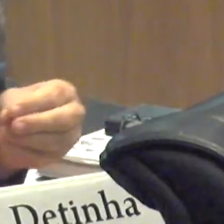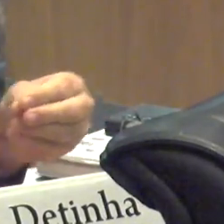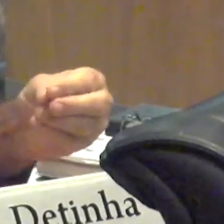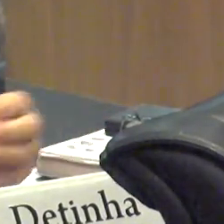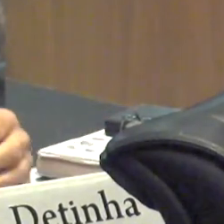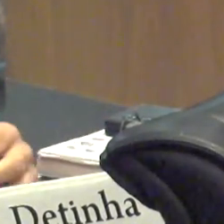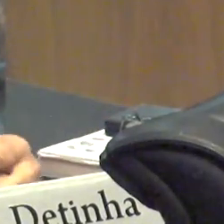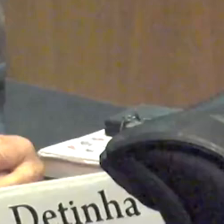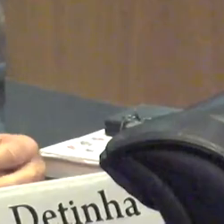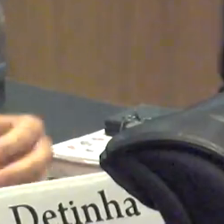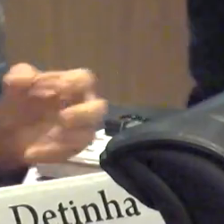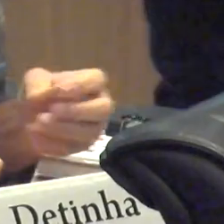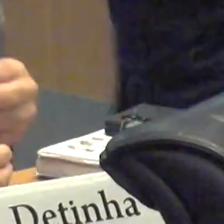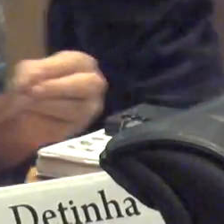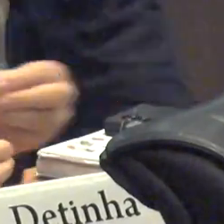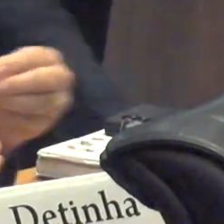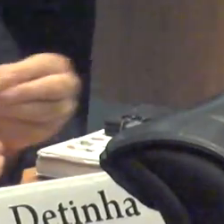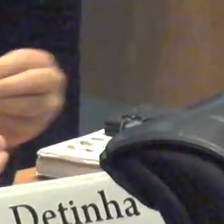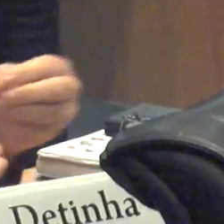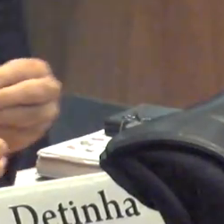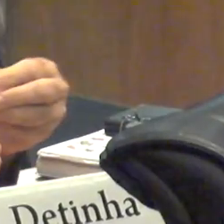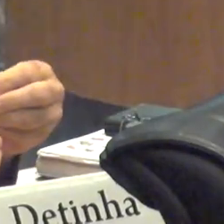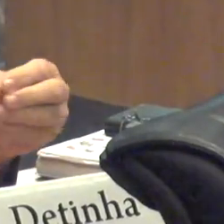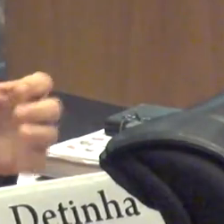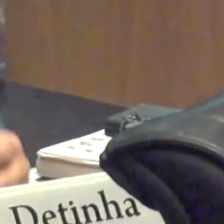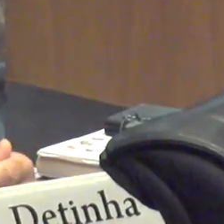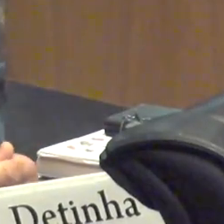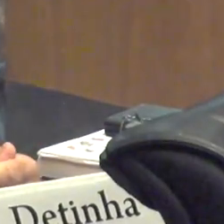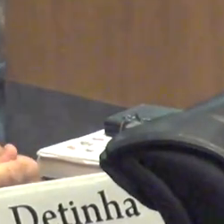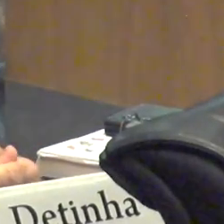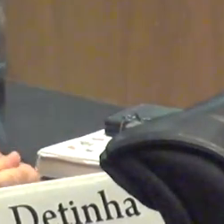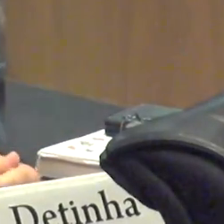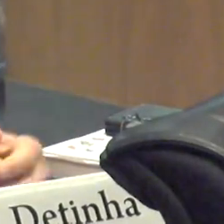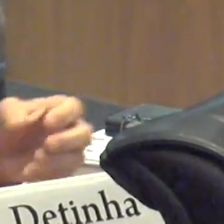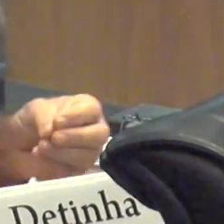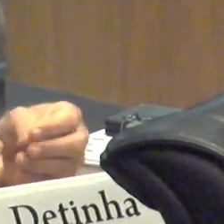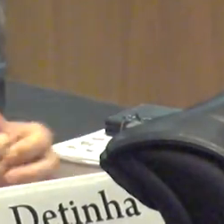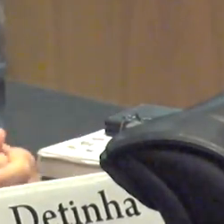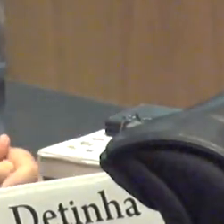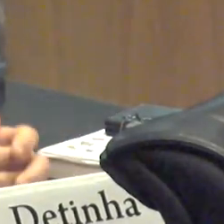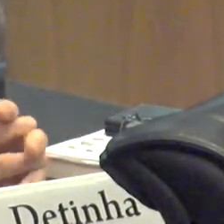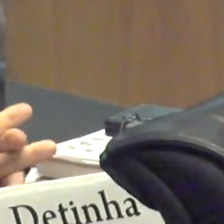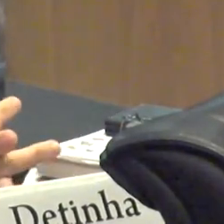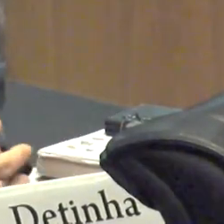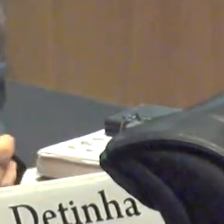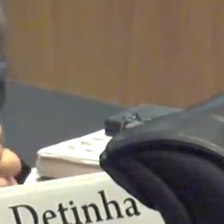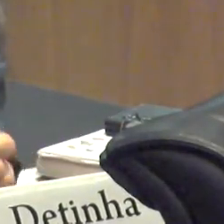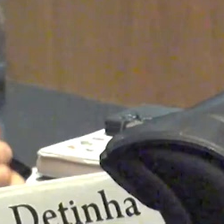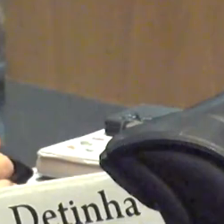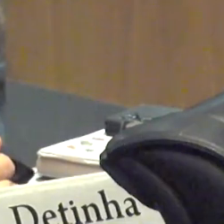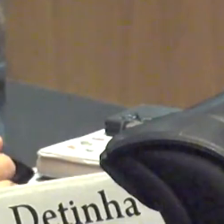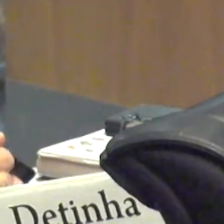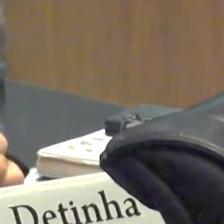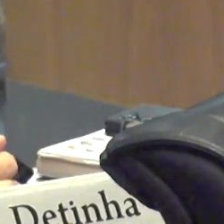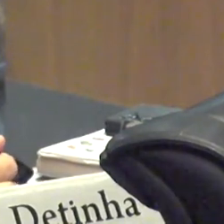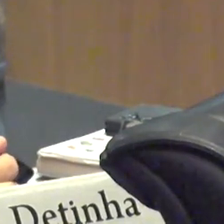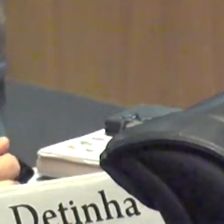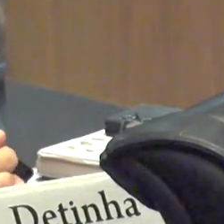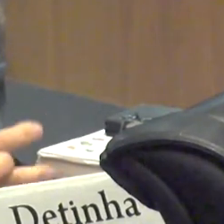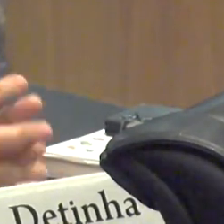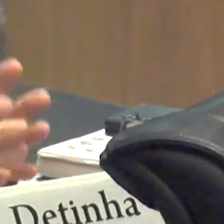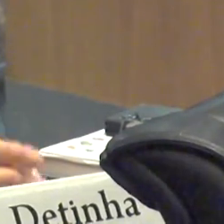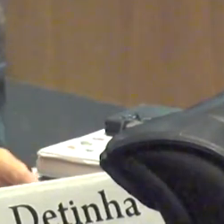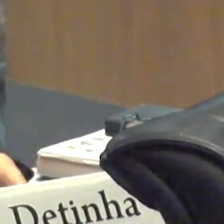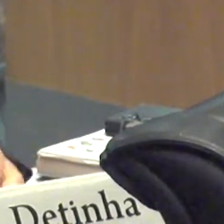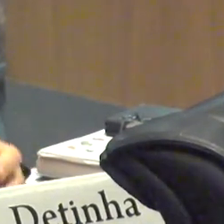corredor, deputado Edson, são 2 milhões de usuários mês que circulam naqueles portos ali do